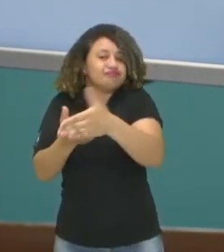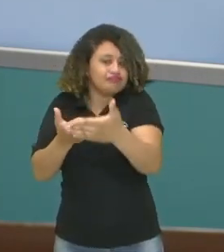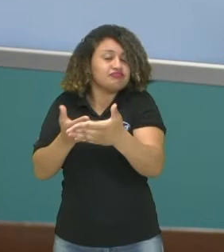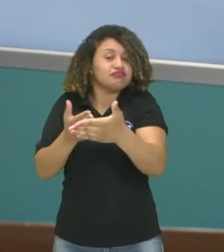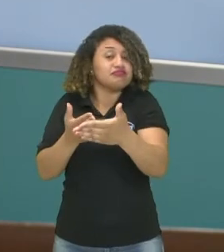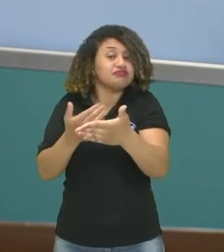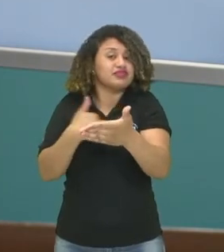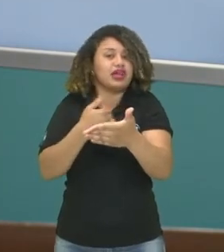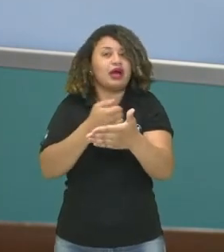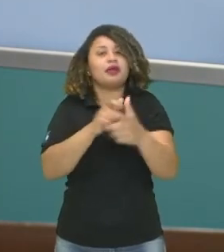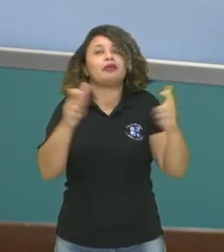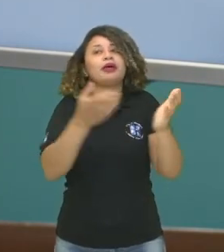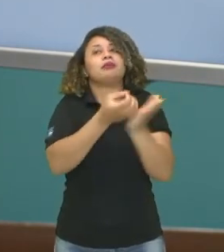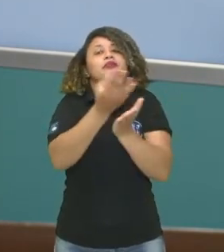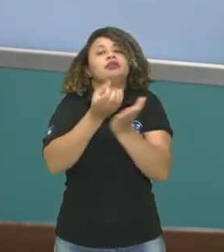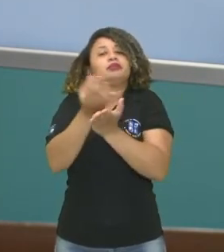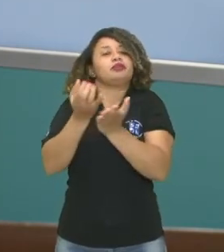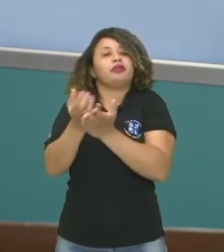de pessoas.